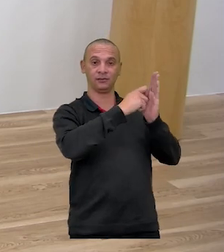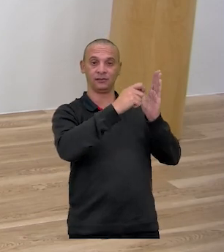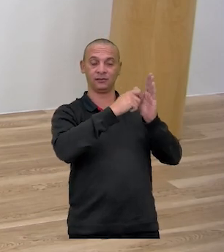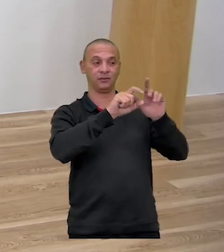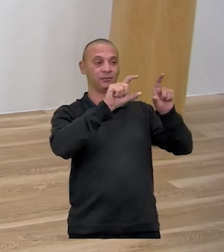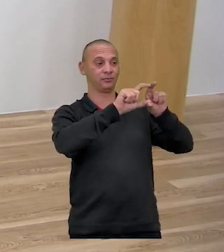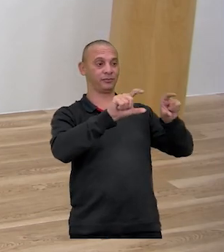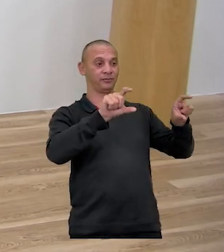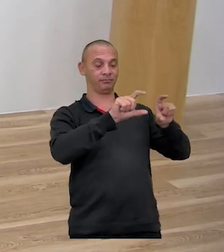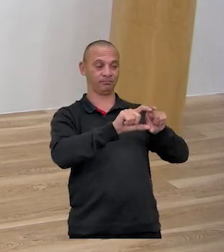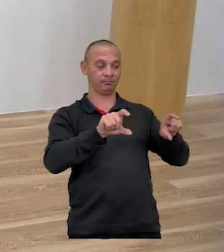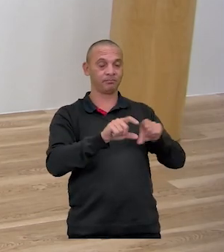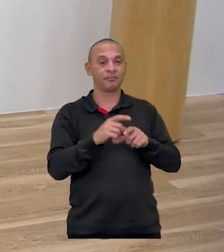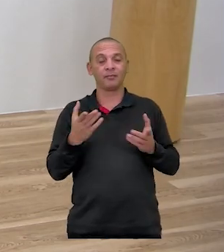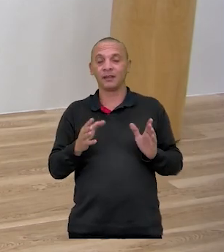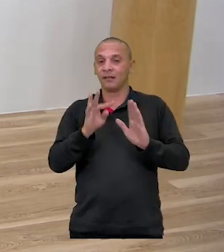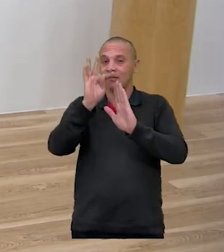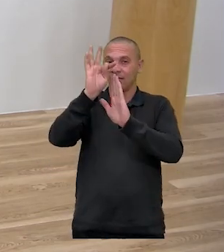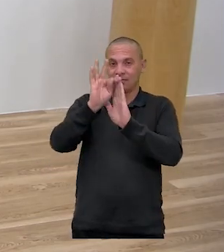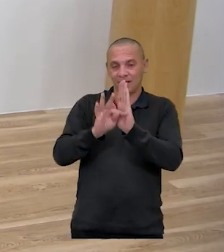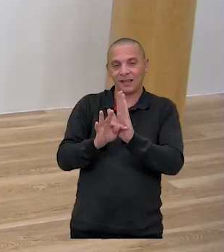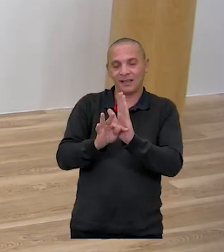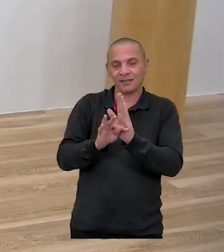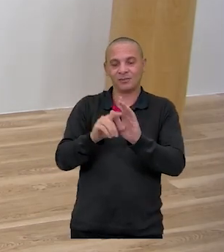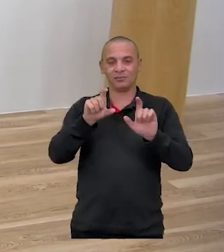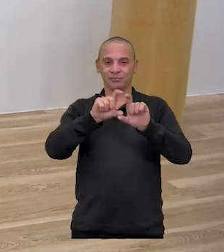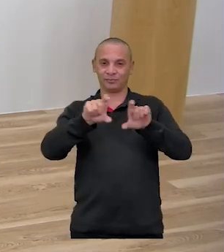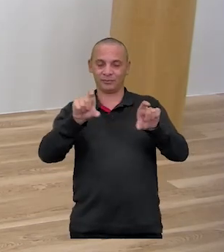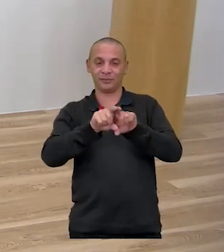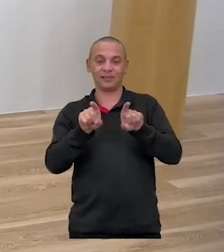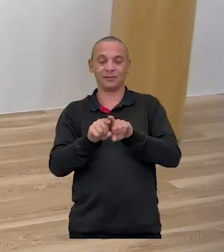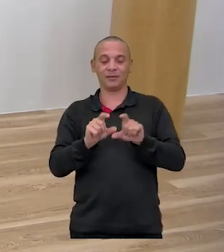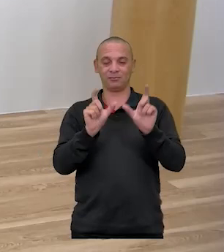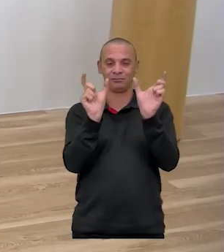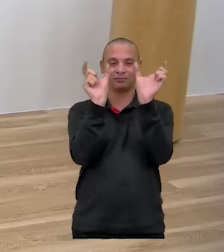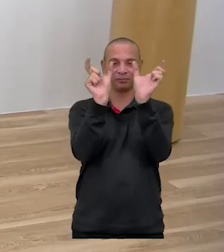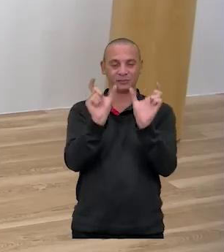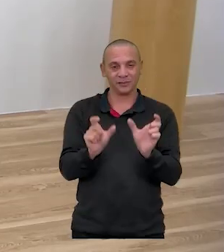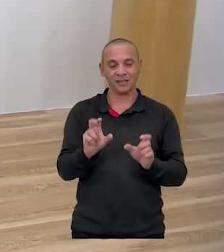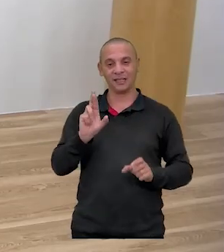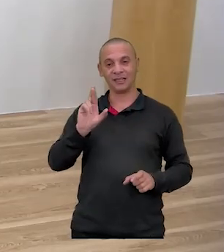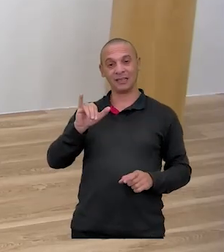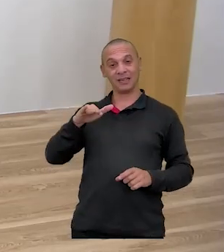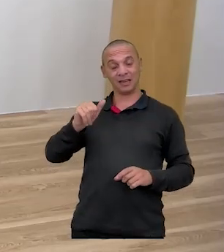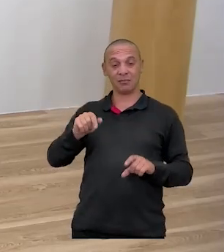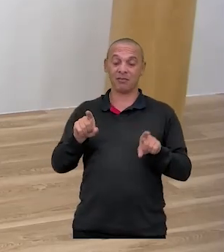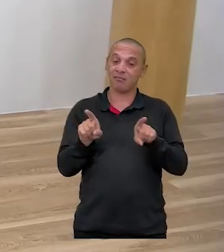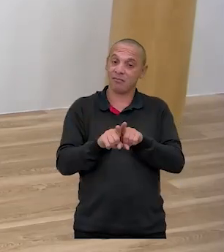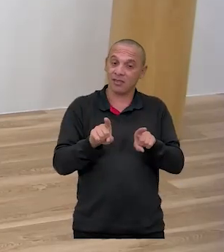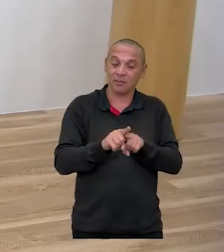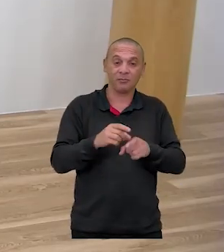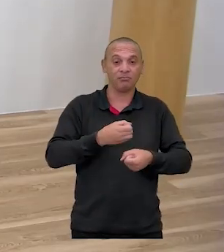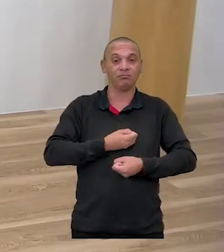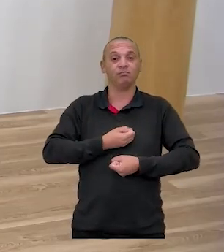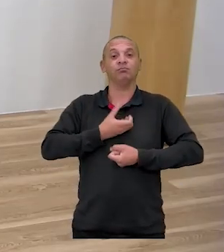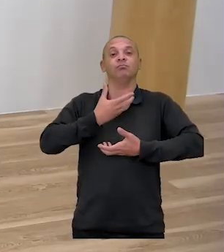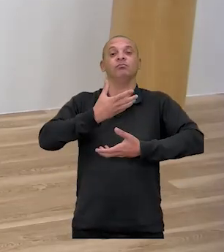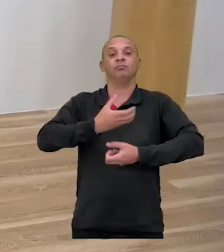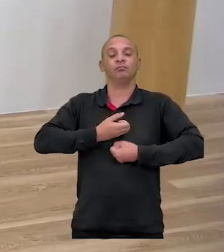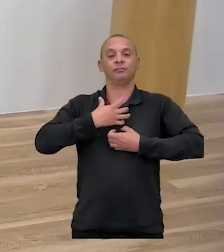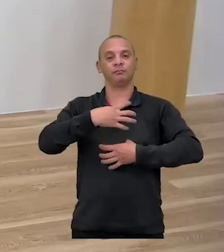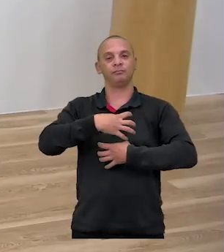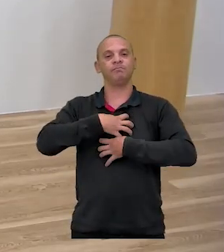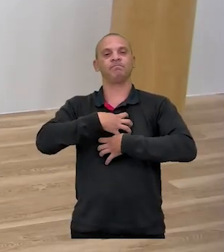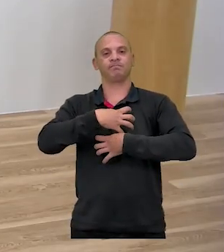verso. Texto em que o autor, por meio de versos, estrofes e rimas, né? Então, ele expressa sentimentos. O professor